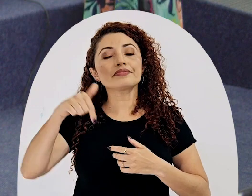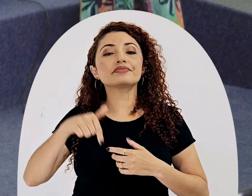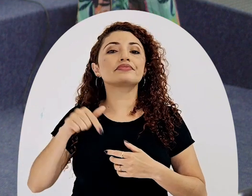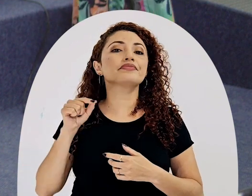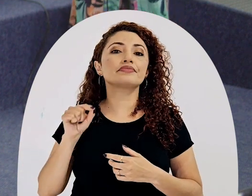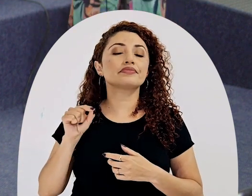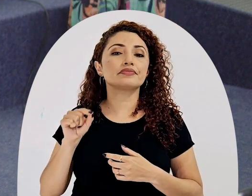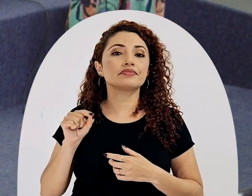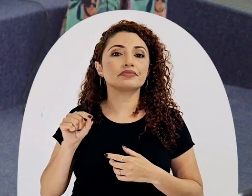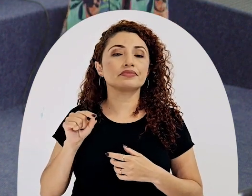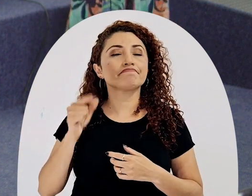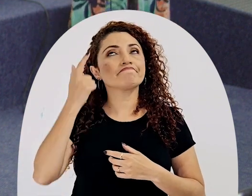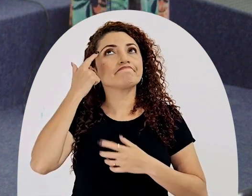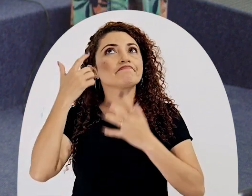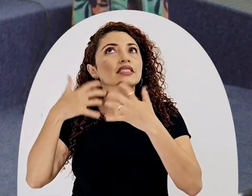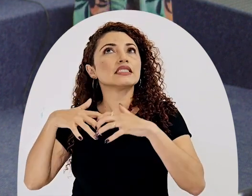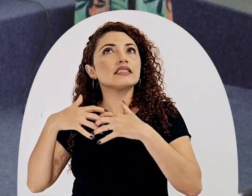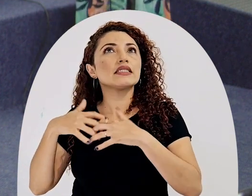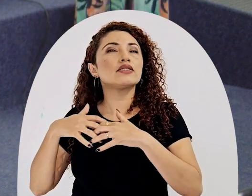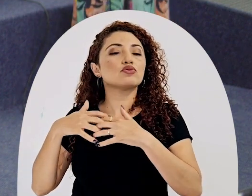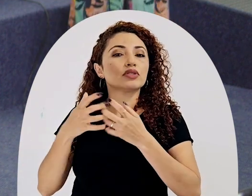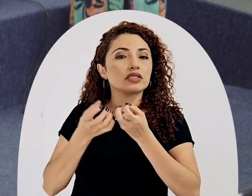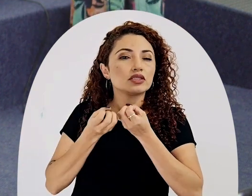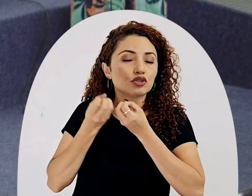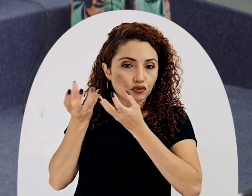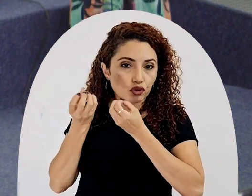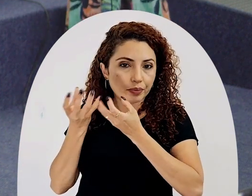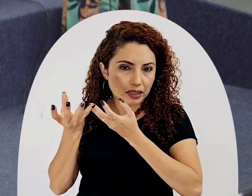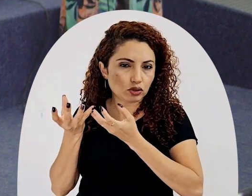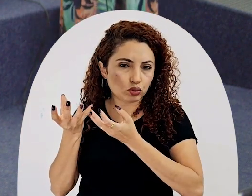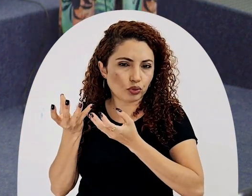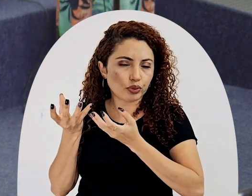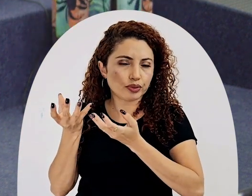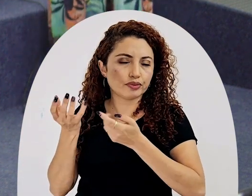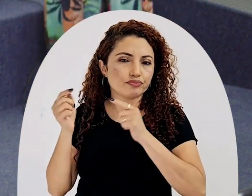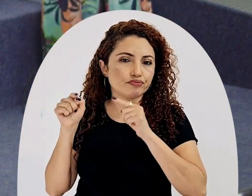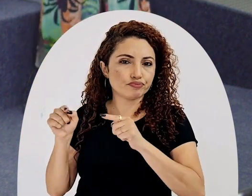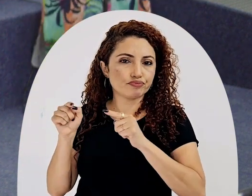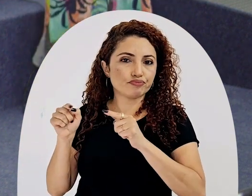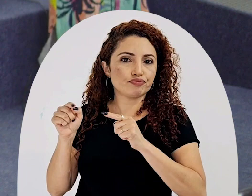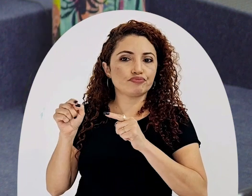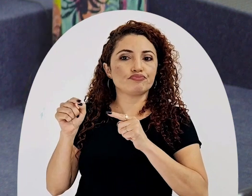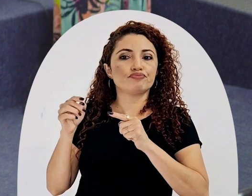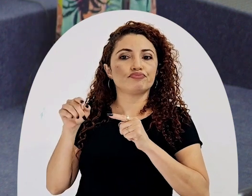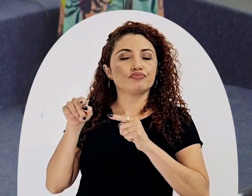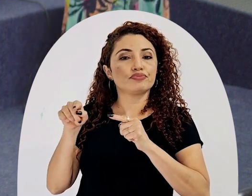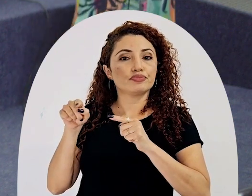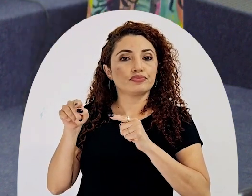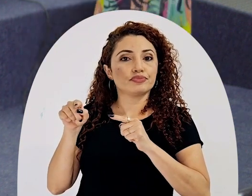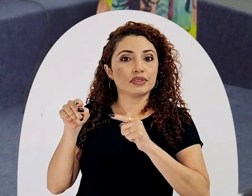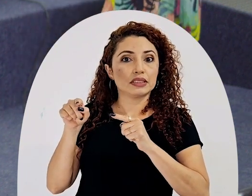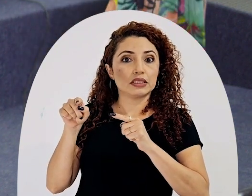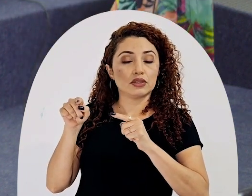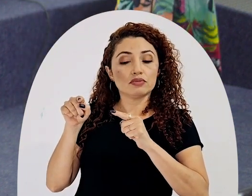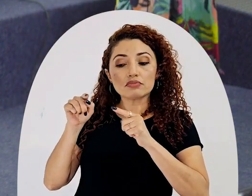né, que a gente tem, principalmente nos marcadores entre homens e mulheres, né?